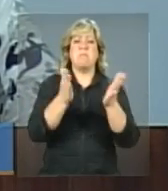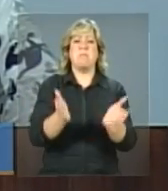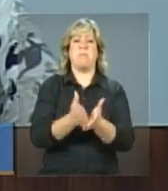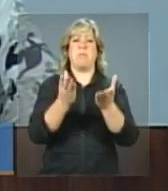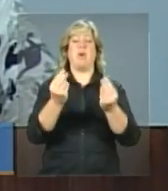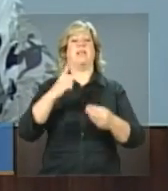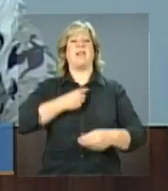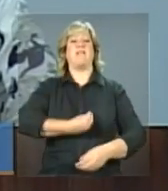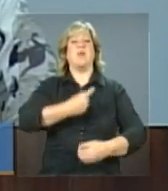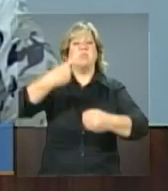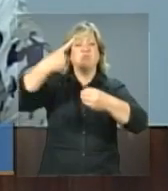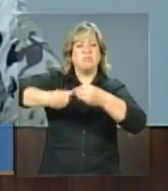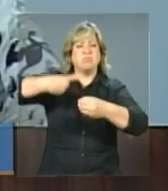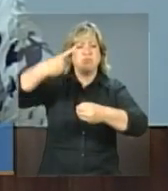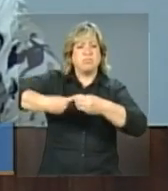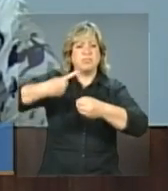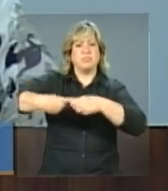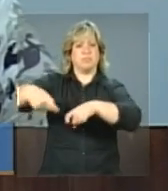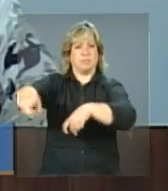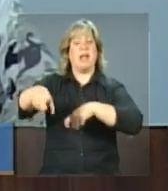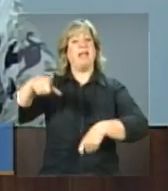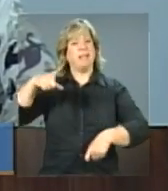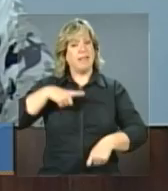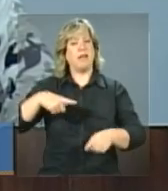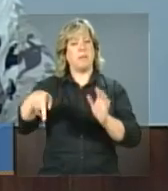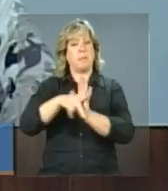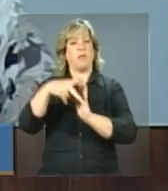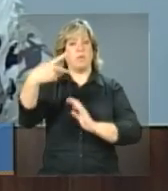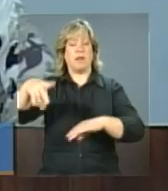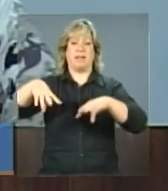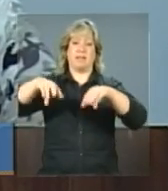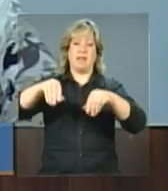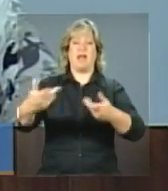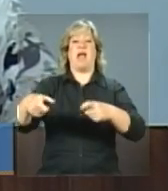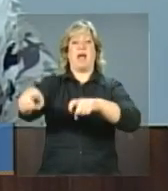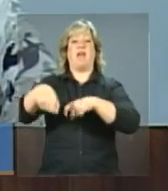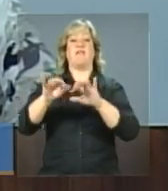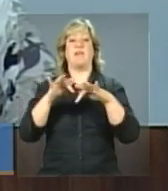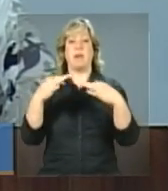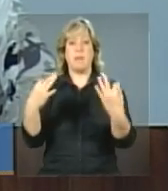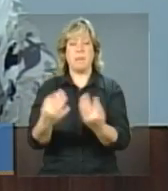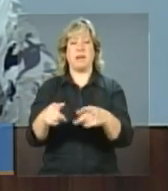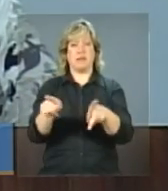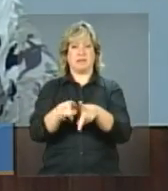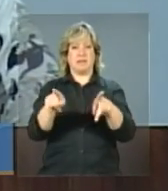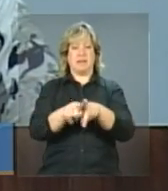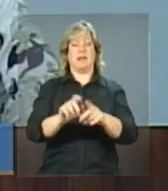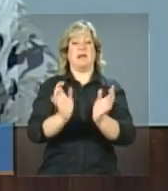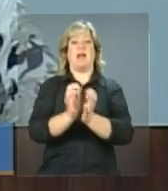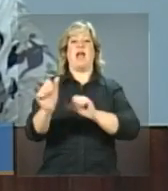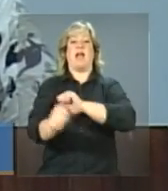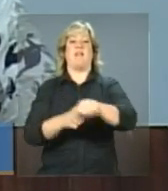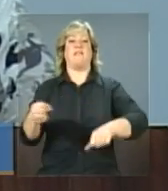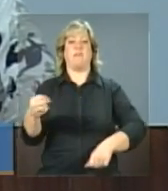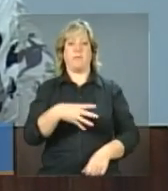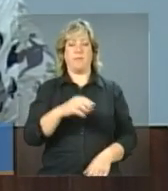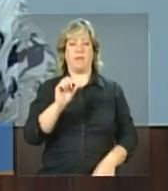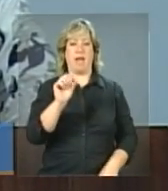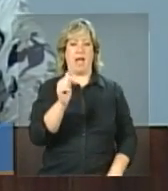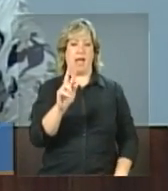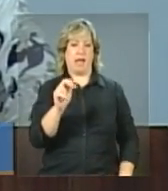no meio rural, que tem a sua terra, em especial agricultores familiares, assentados da reforma agrária, que já